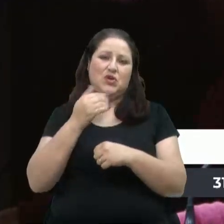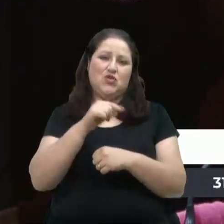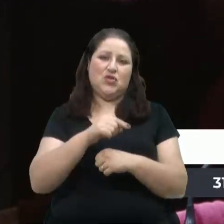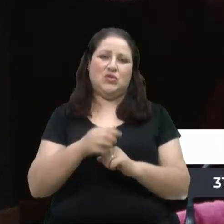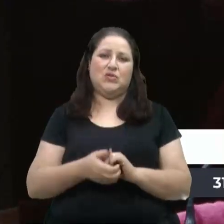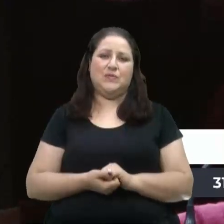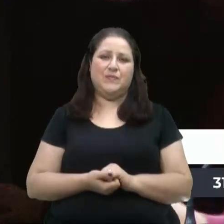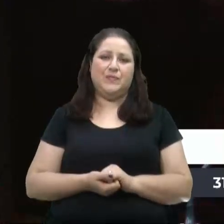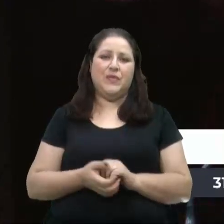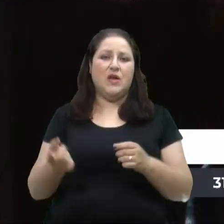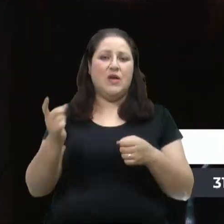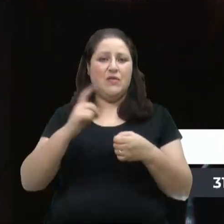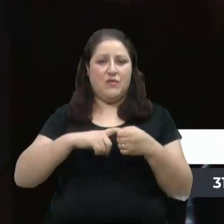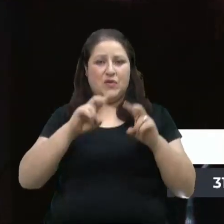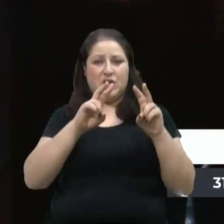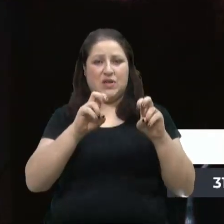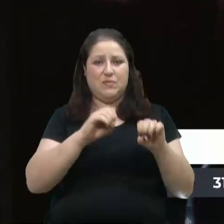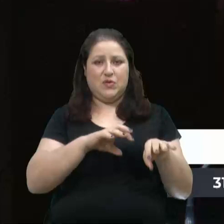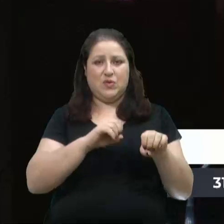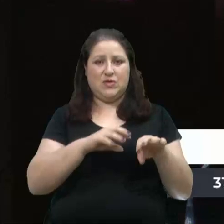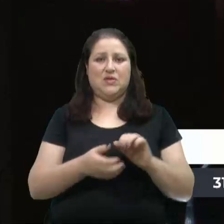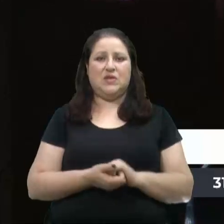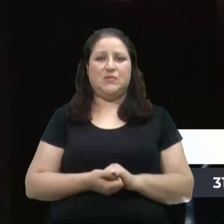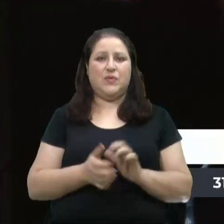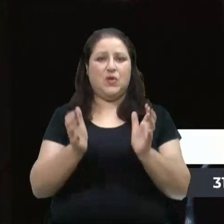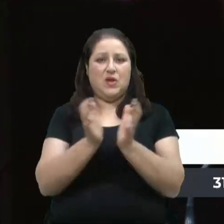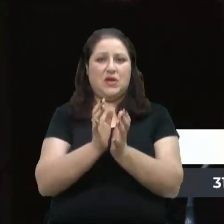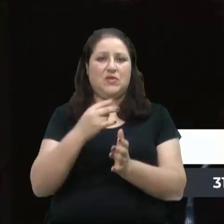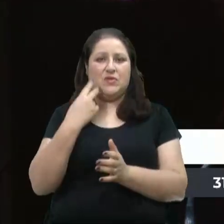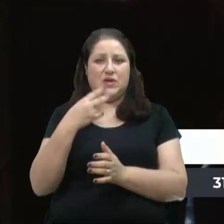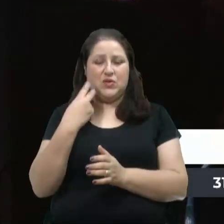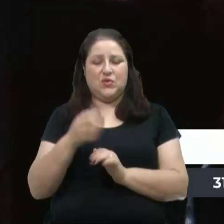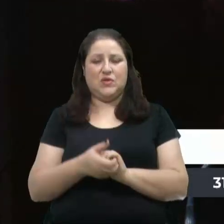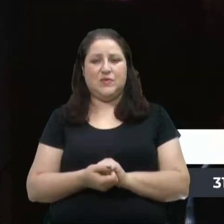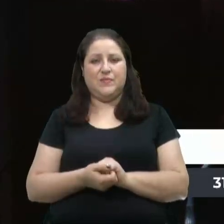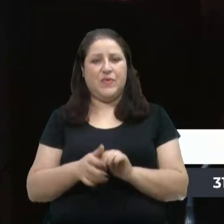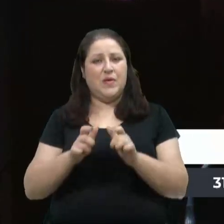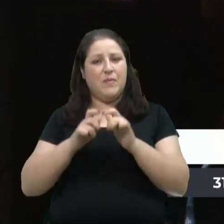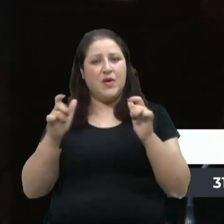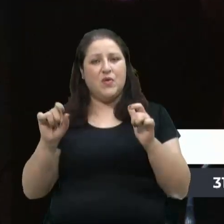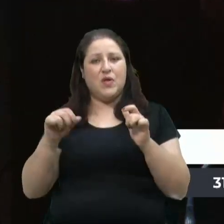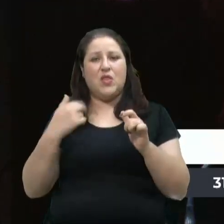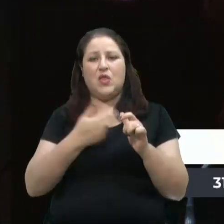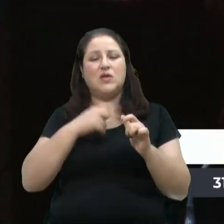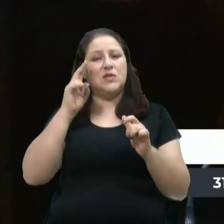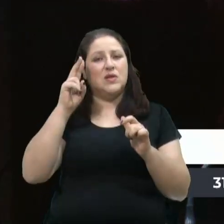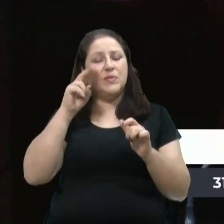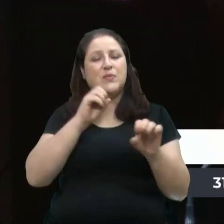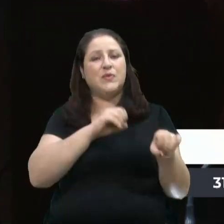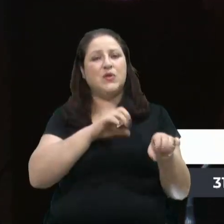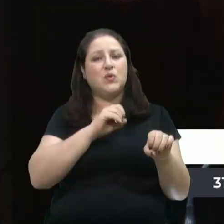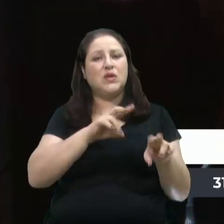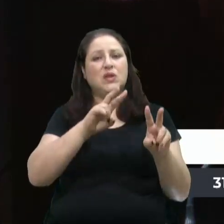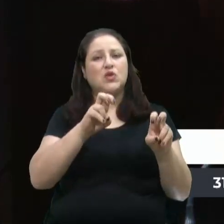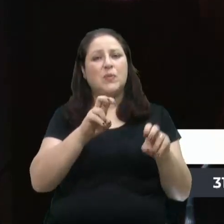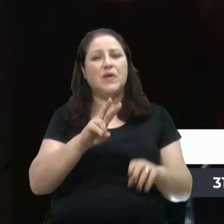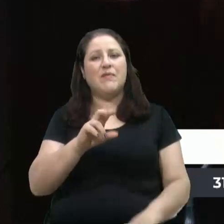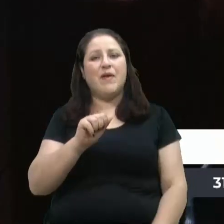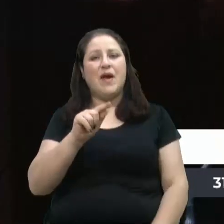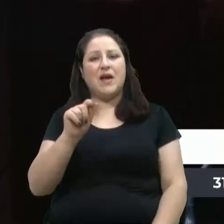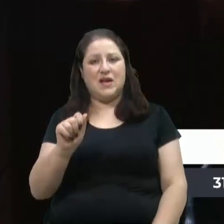Mas voltando ao tema da educação colegas vereadores em geral Nós lembramos da Educação no que se refere às